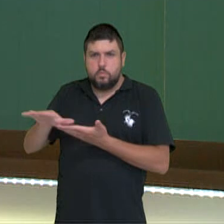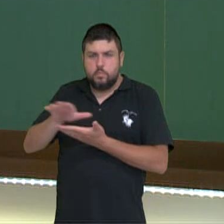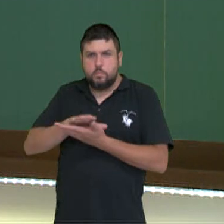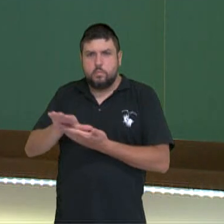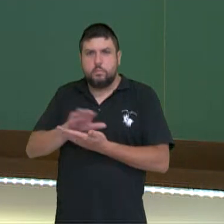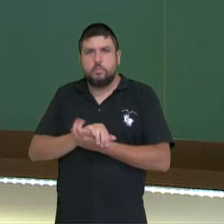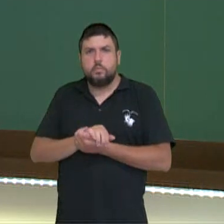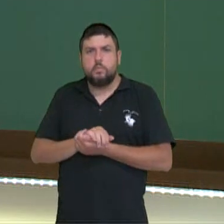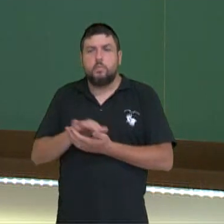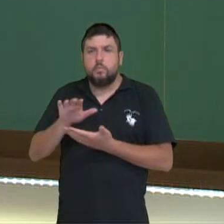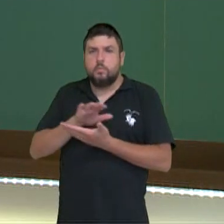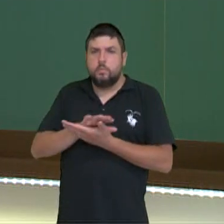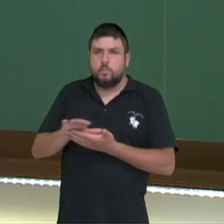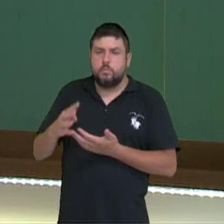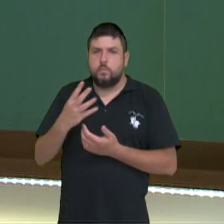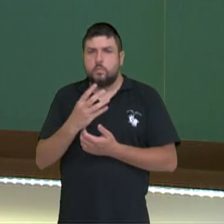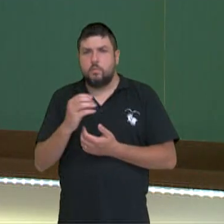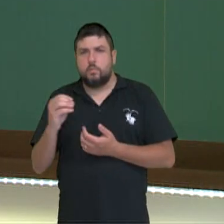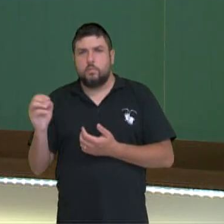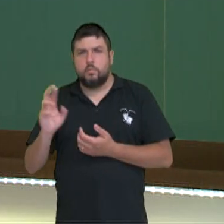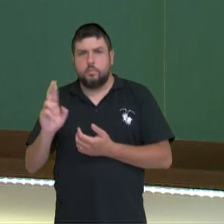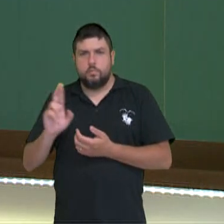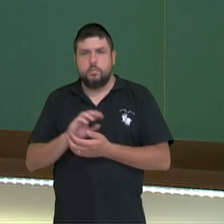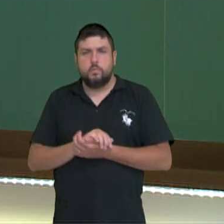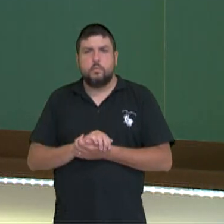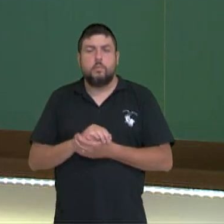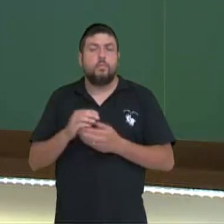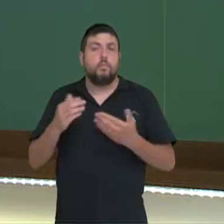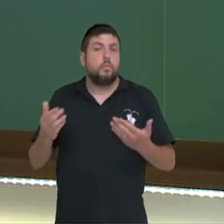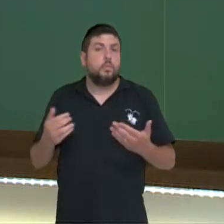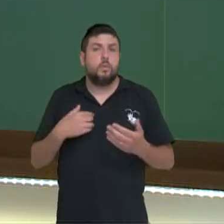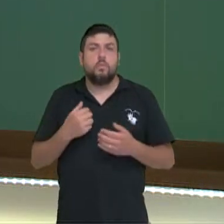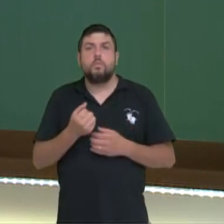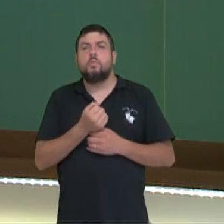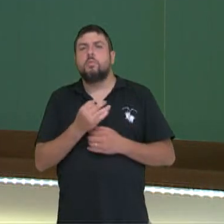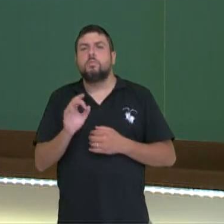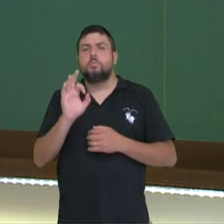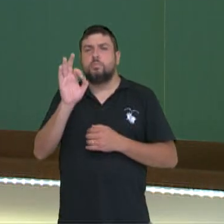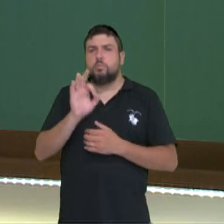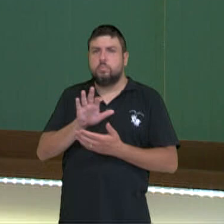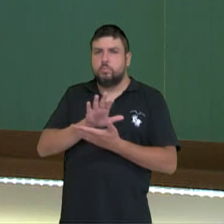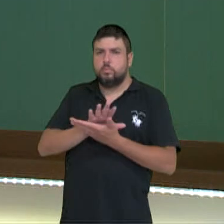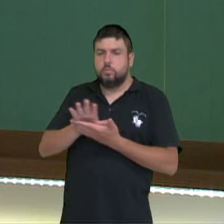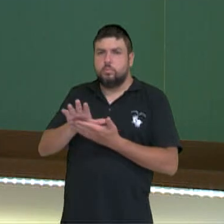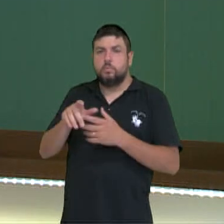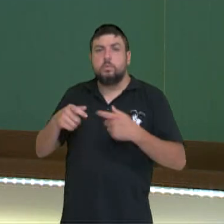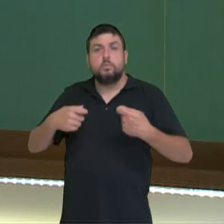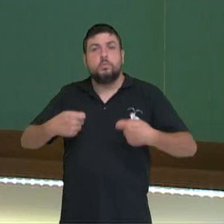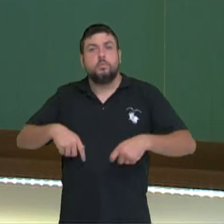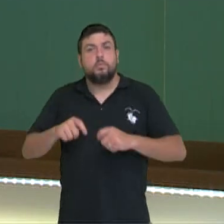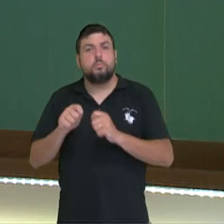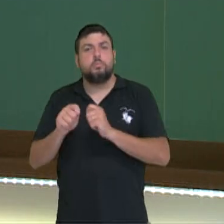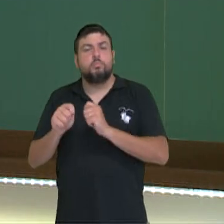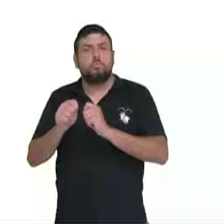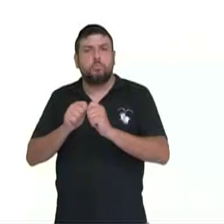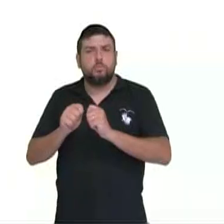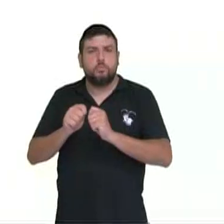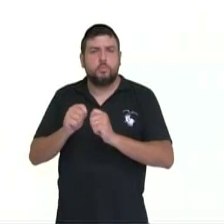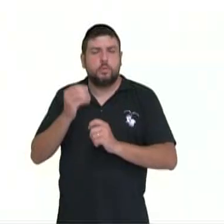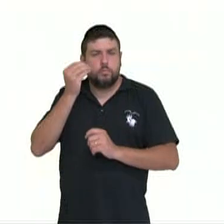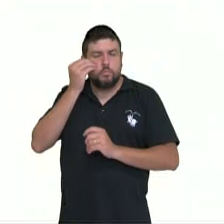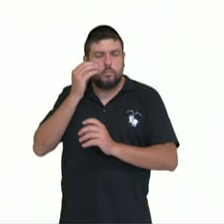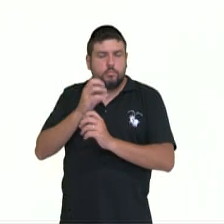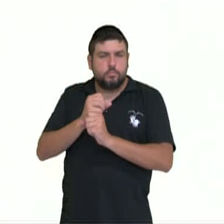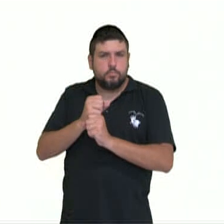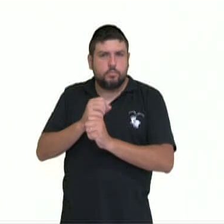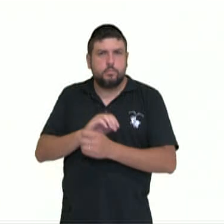são R$ 400. Então, que percentual dessas despesas ela vai precisar economizar para conseguir viajar? Então, faz a continha aí, eu